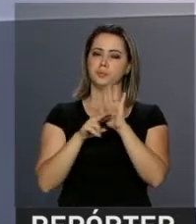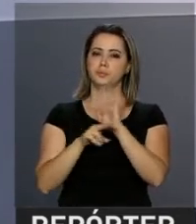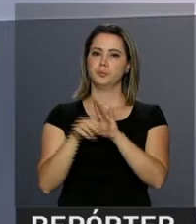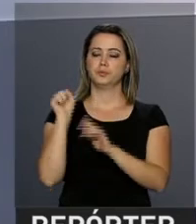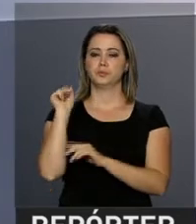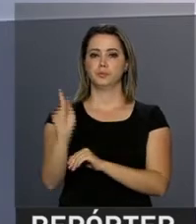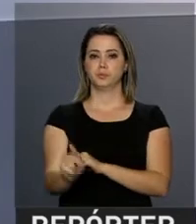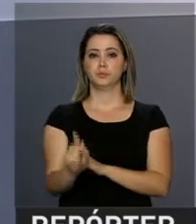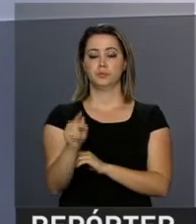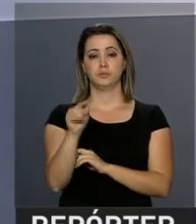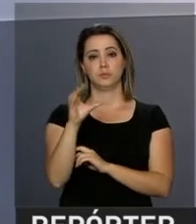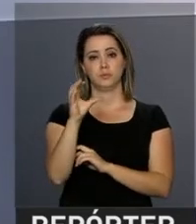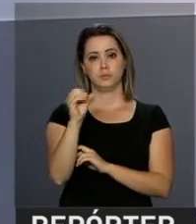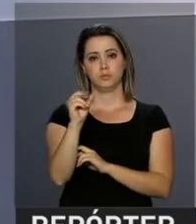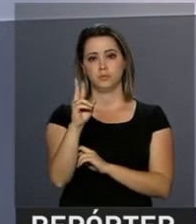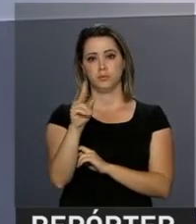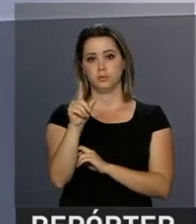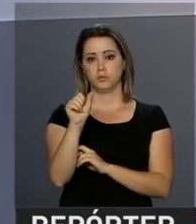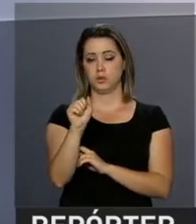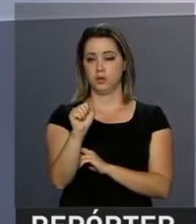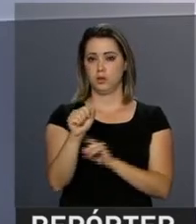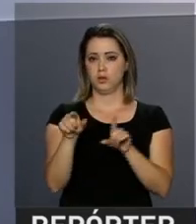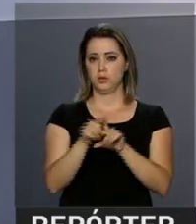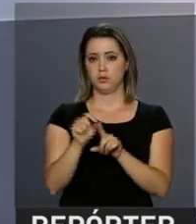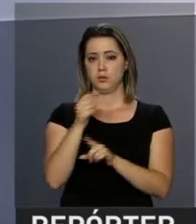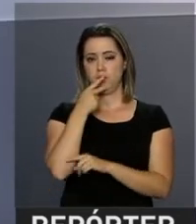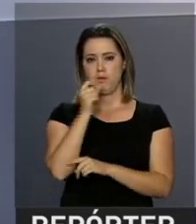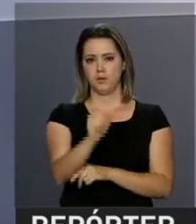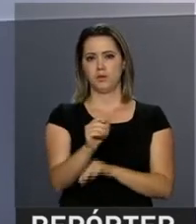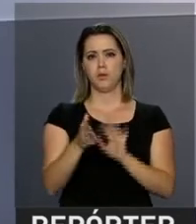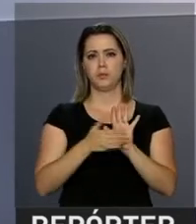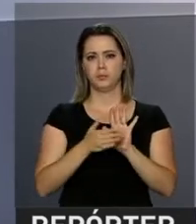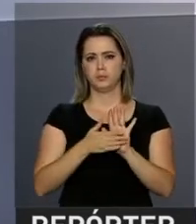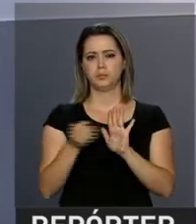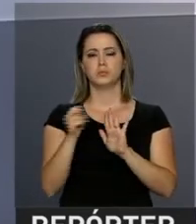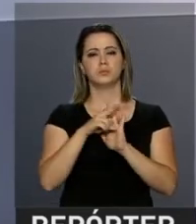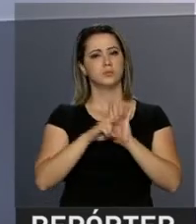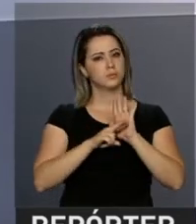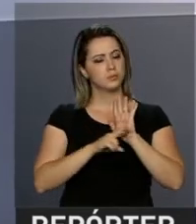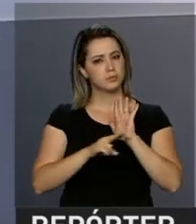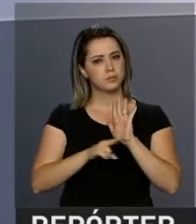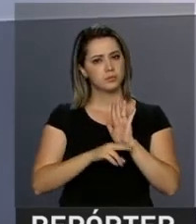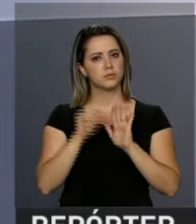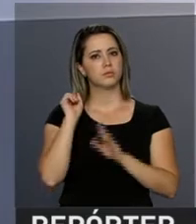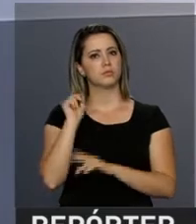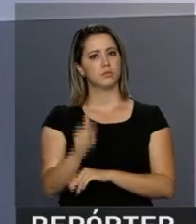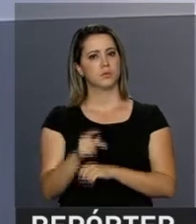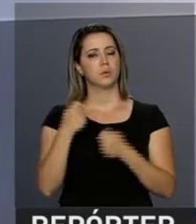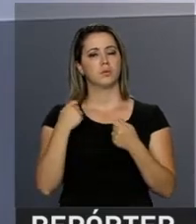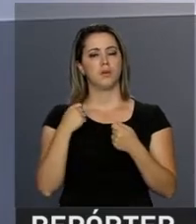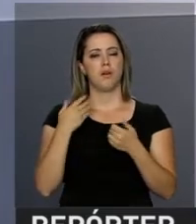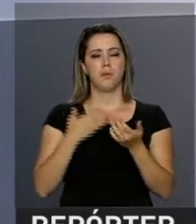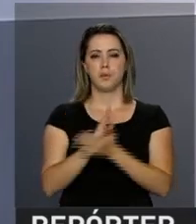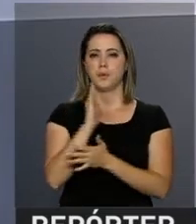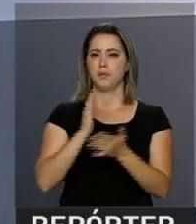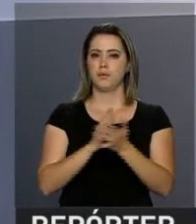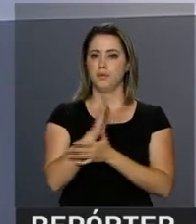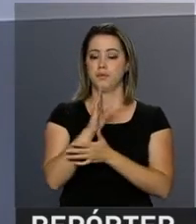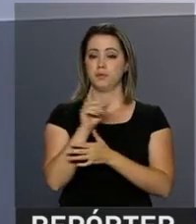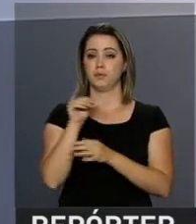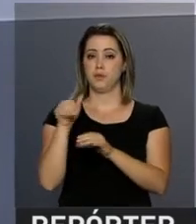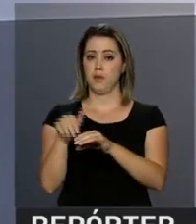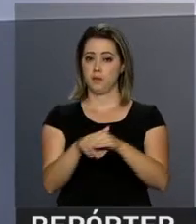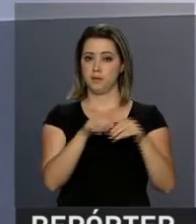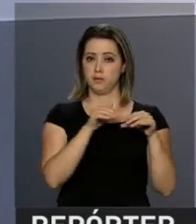deputado federal carlos marun afirmou que a proposta de reforma deve ser votado e aprovado no plenário da câmara dos deputados